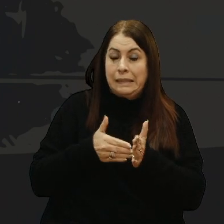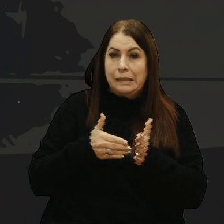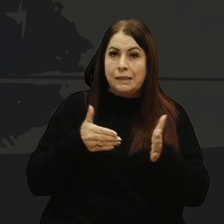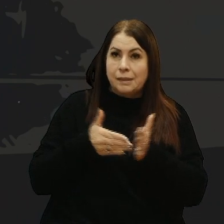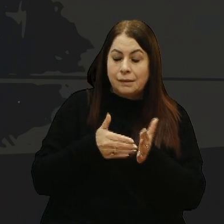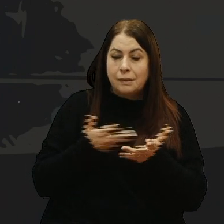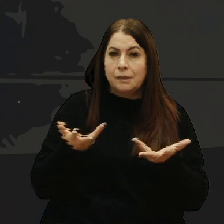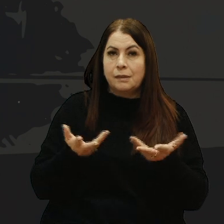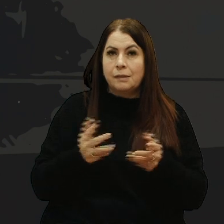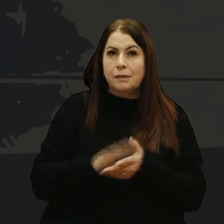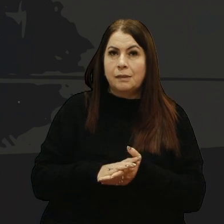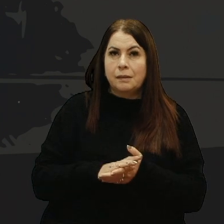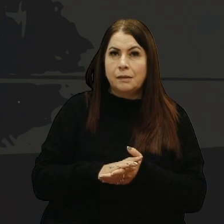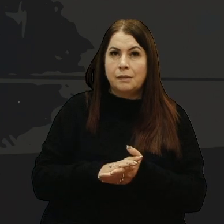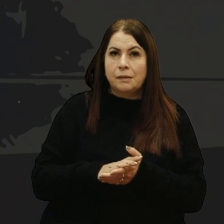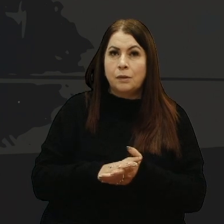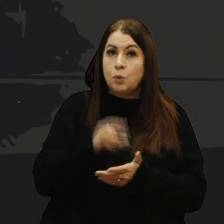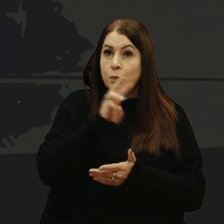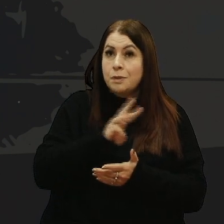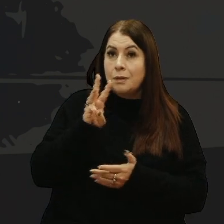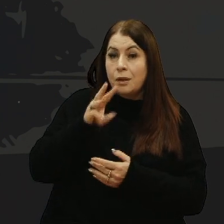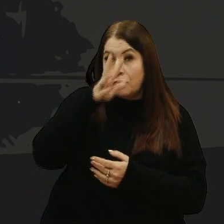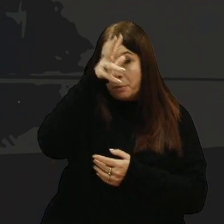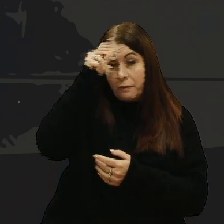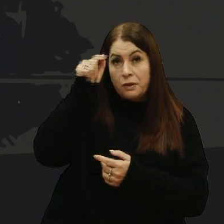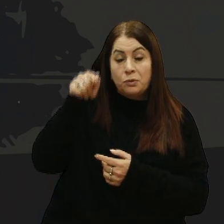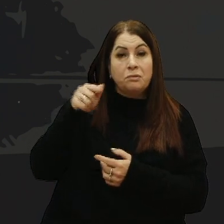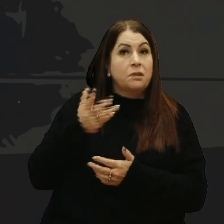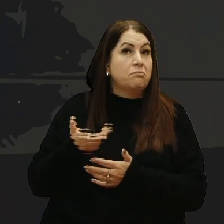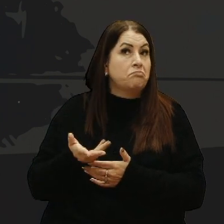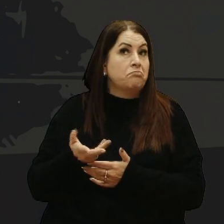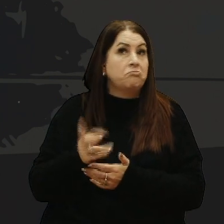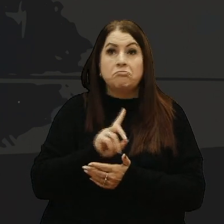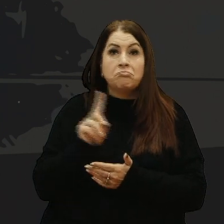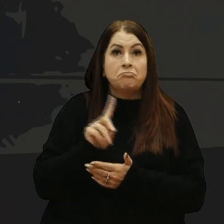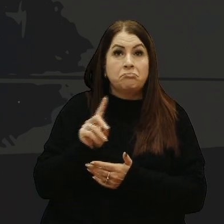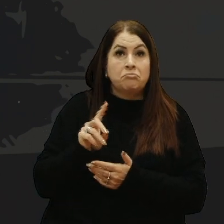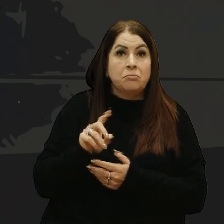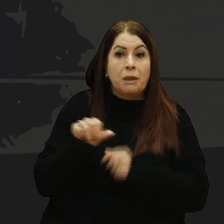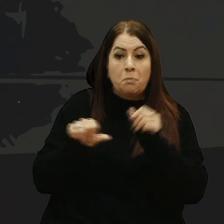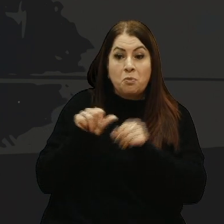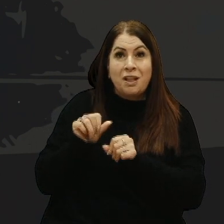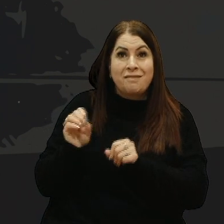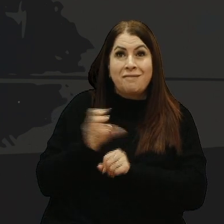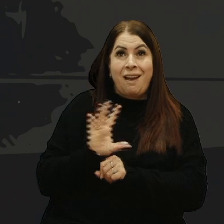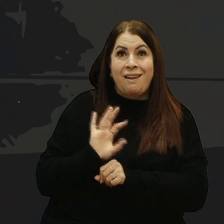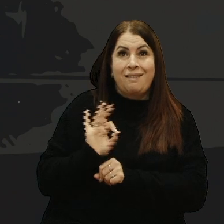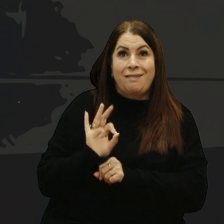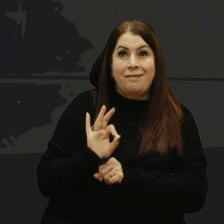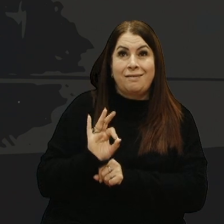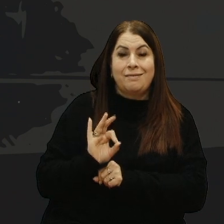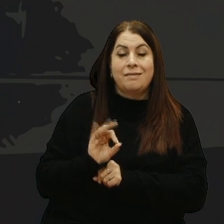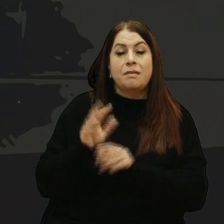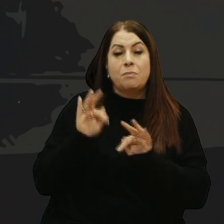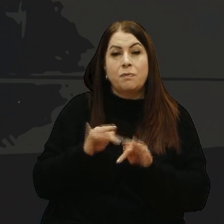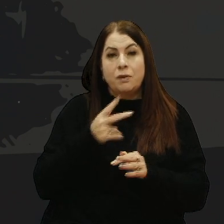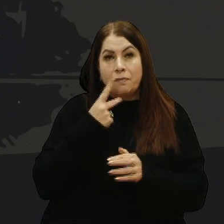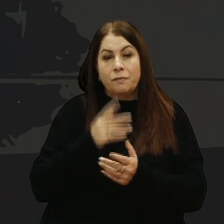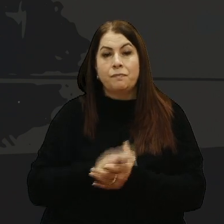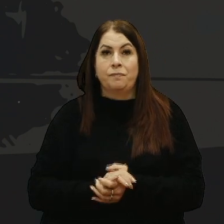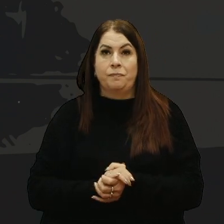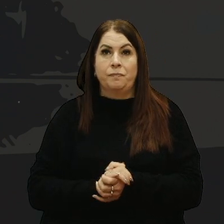com uma página da prefeitura que não está atualizada. E, por fim, eu quero dizer